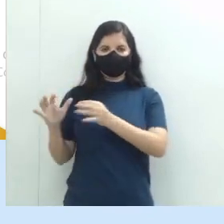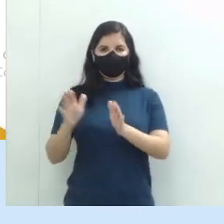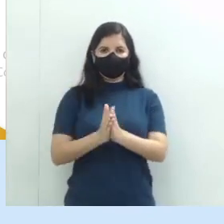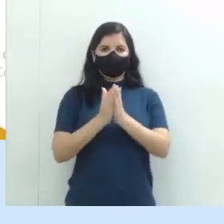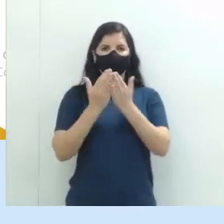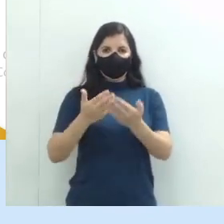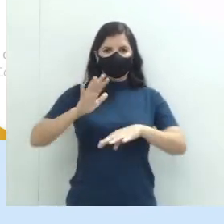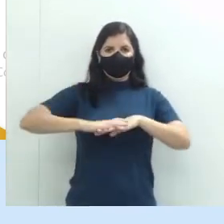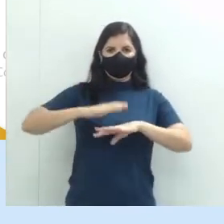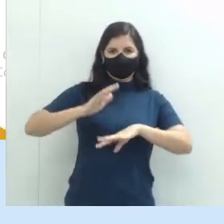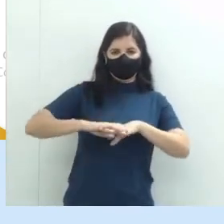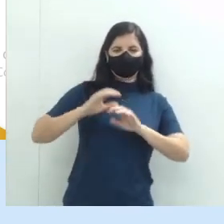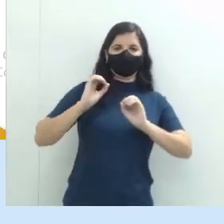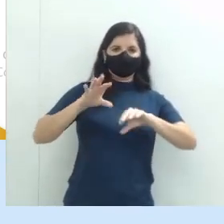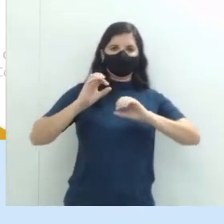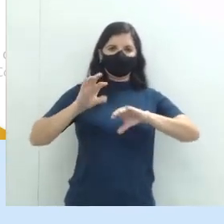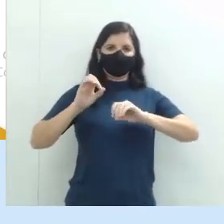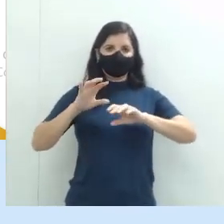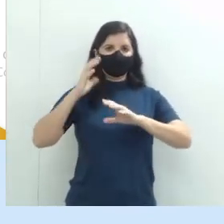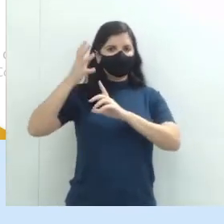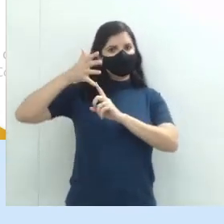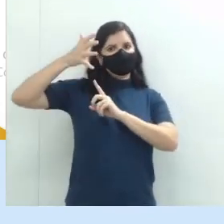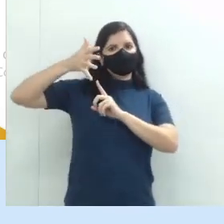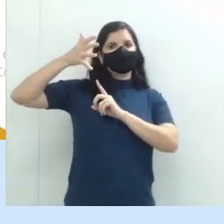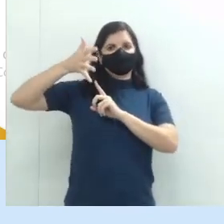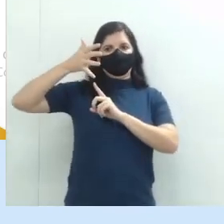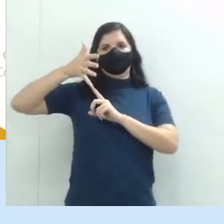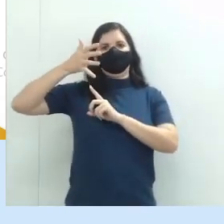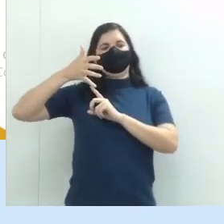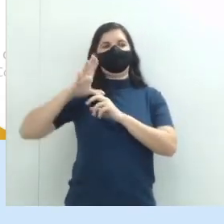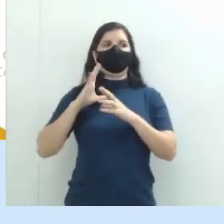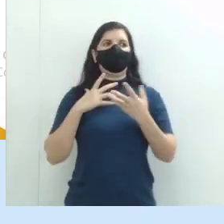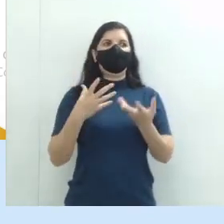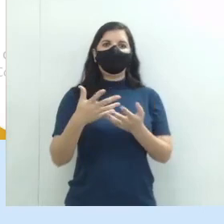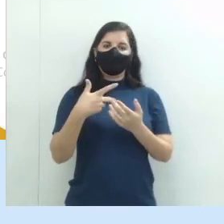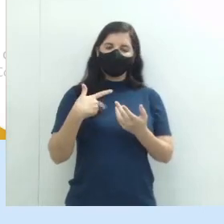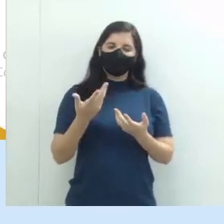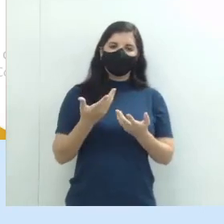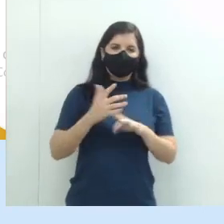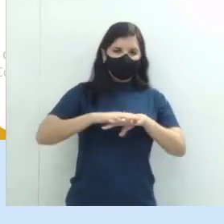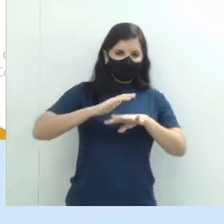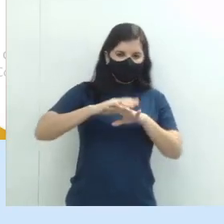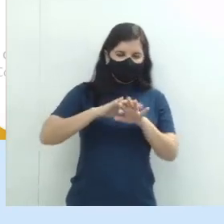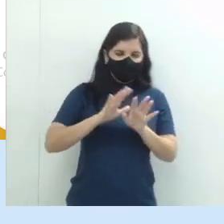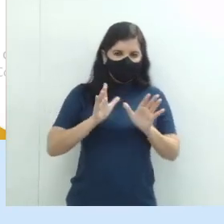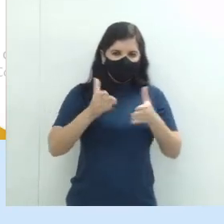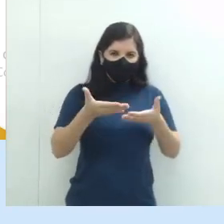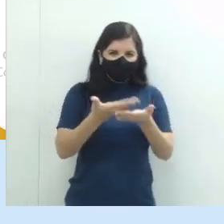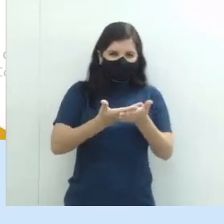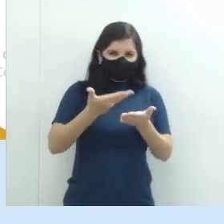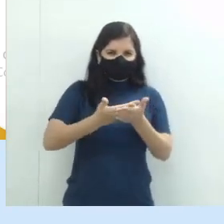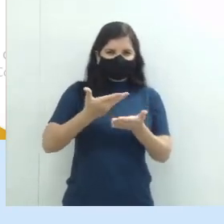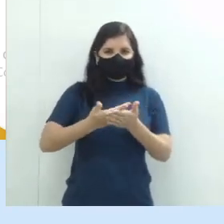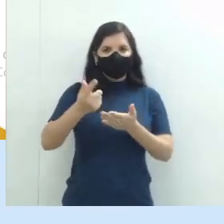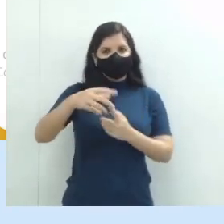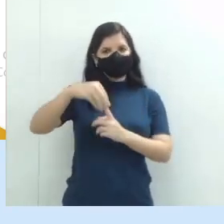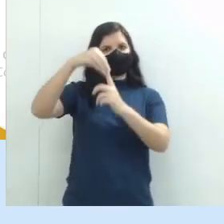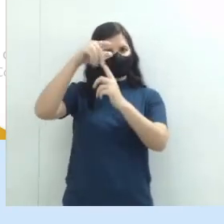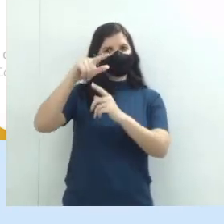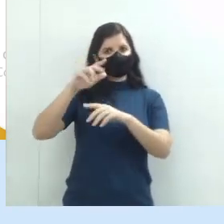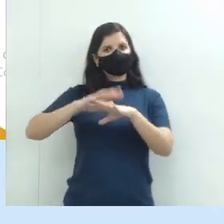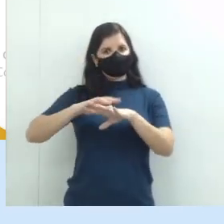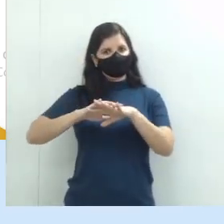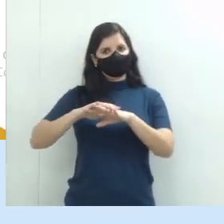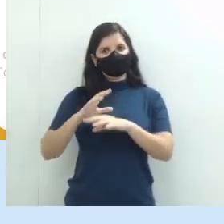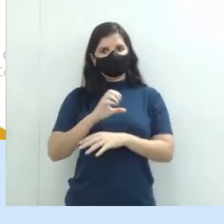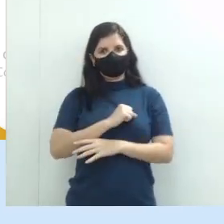de matemática chamado O Discurso do Método. E aí, como ele estava muito ligado à matemática, a gente fala que ele era um matemático,